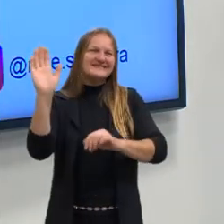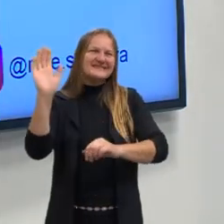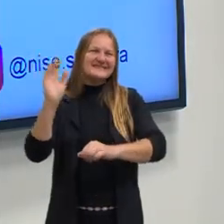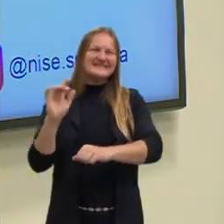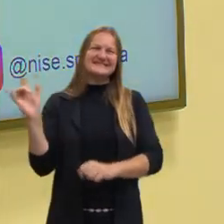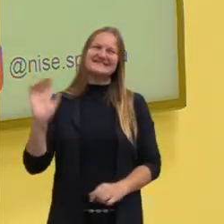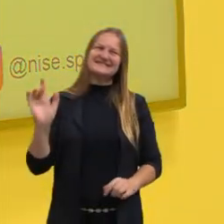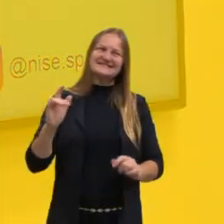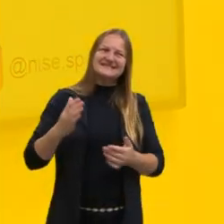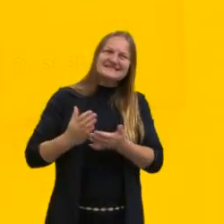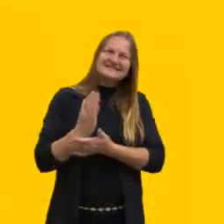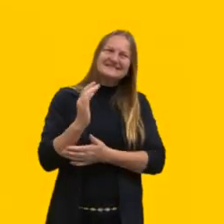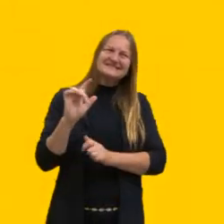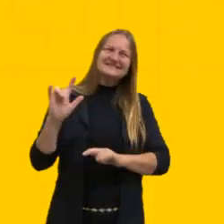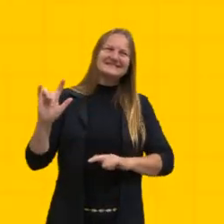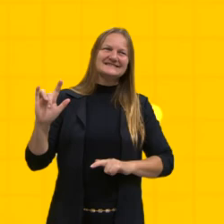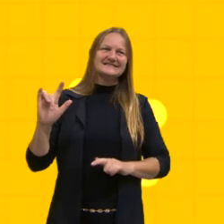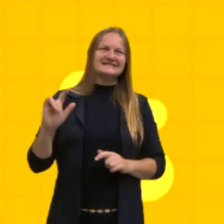Tchau, tchau.